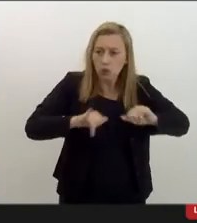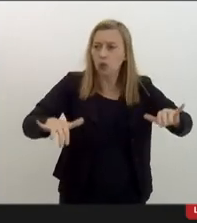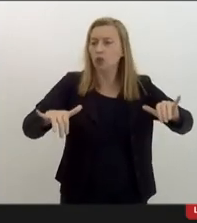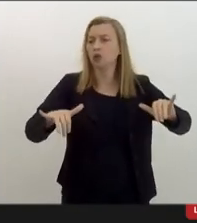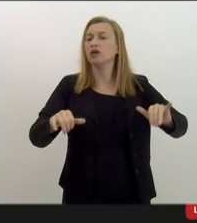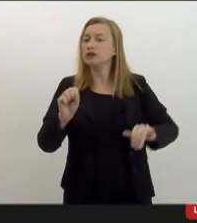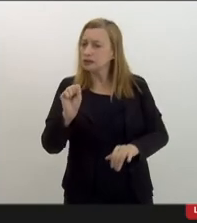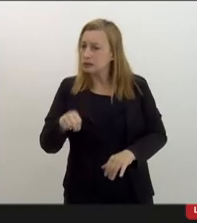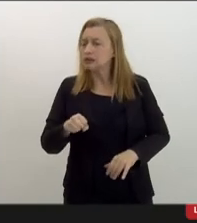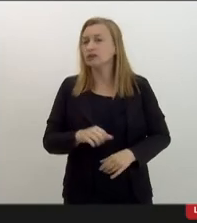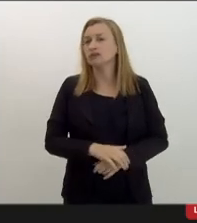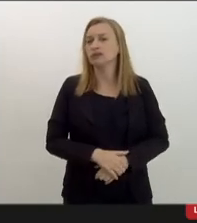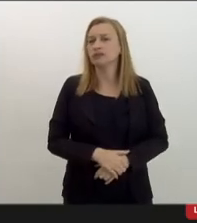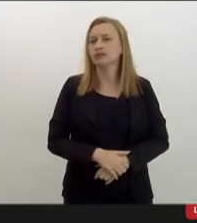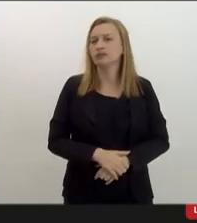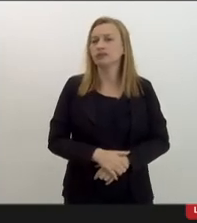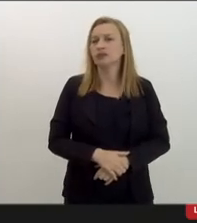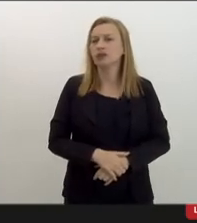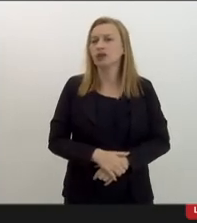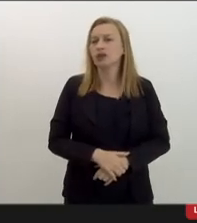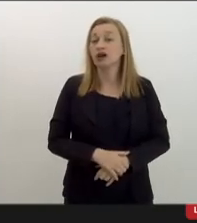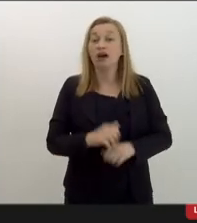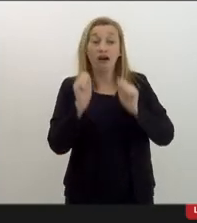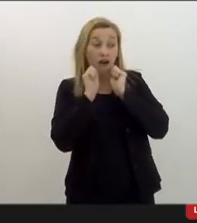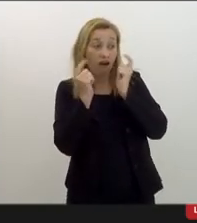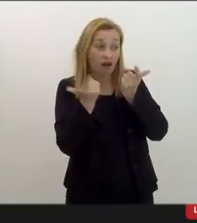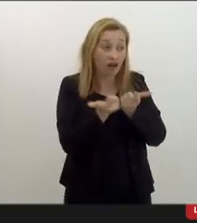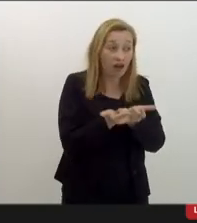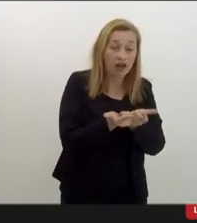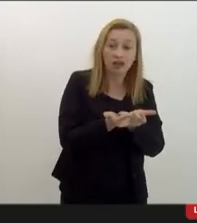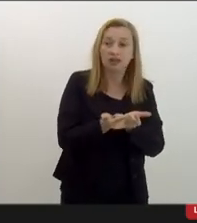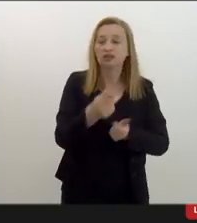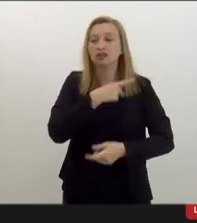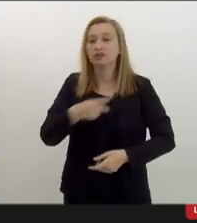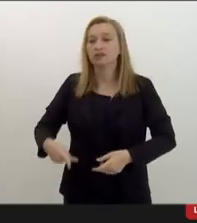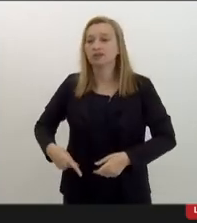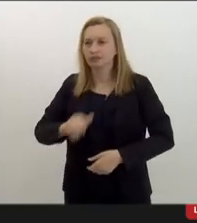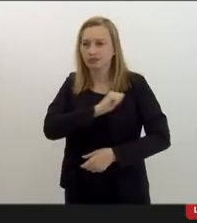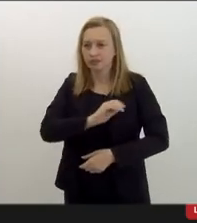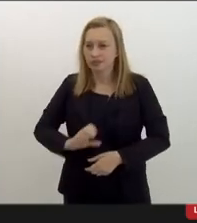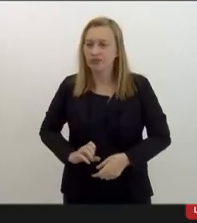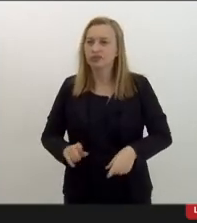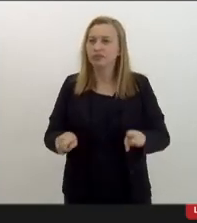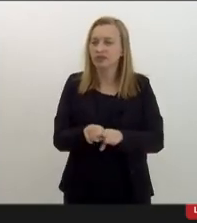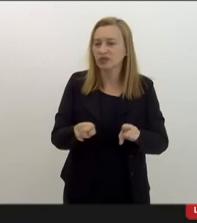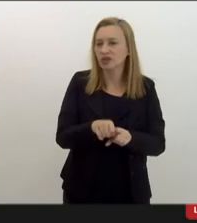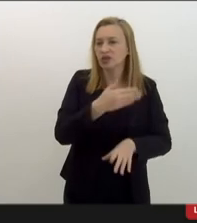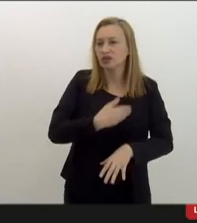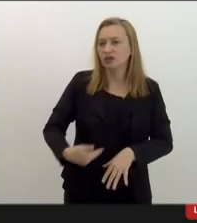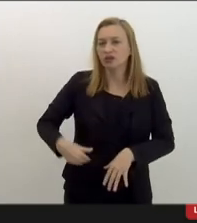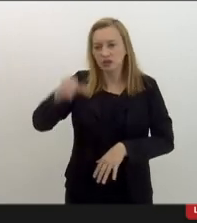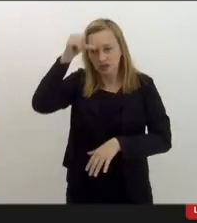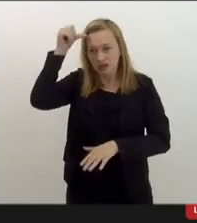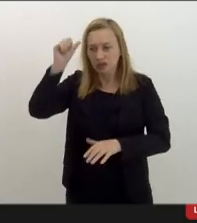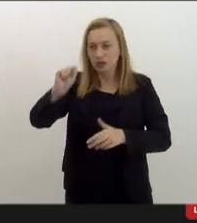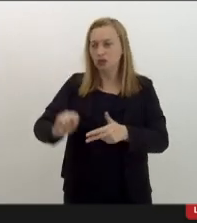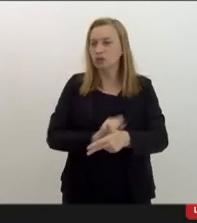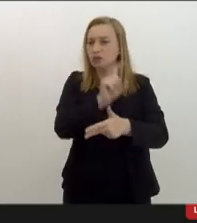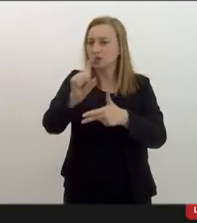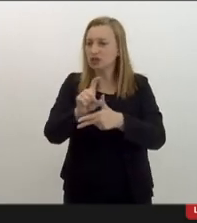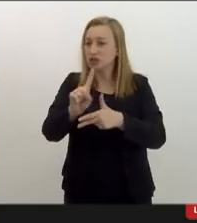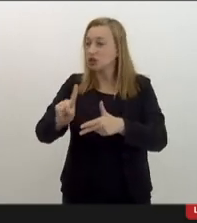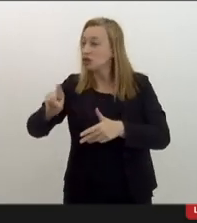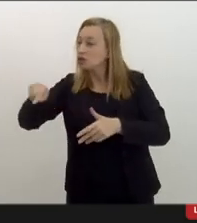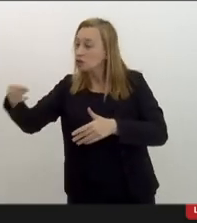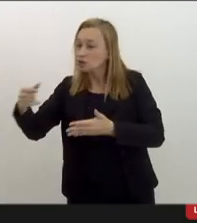e tanto alerj né através do nosso Presidente André Cipriano contra o nosso Governador Poder Executivo demais